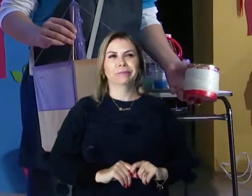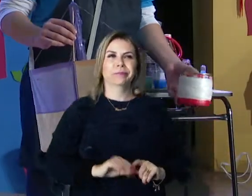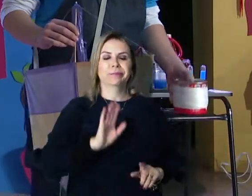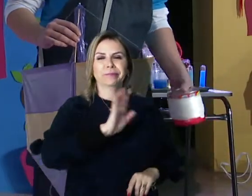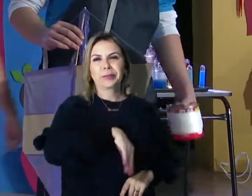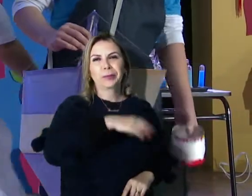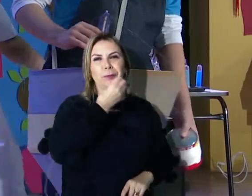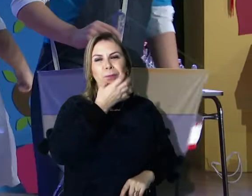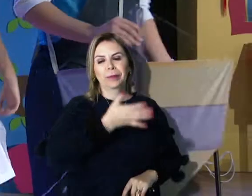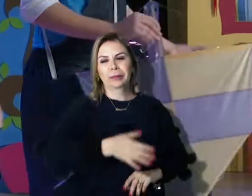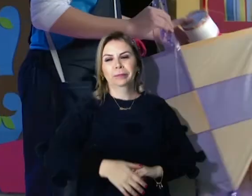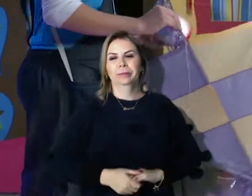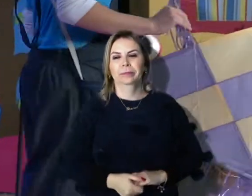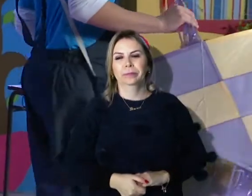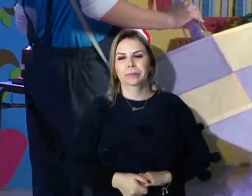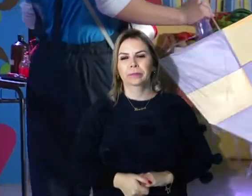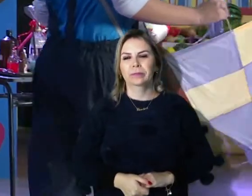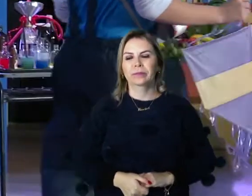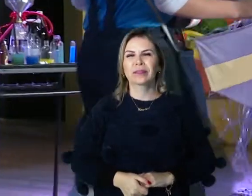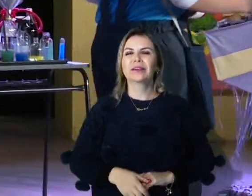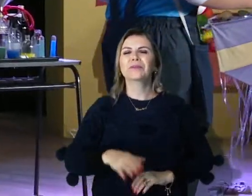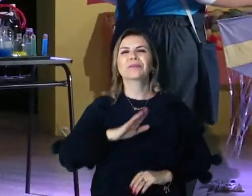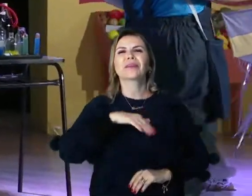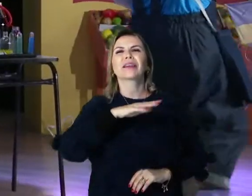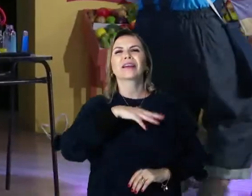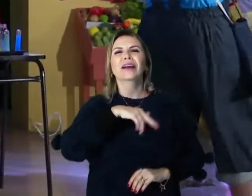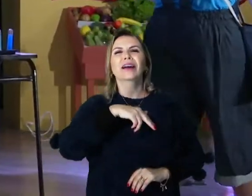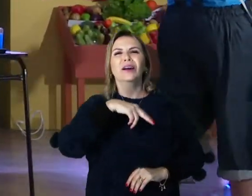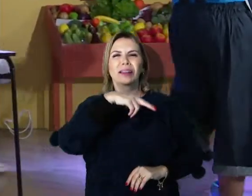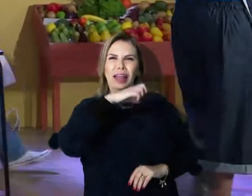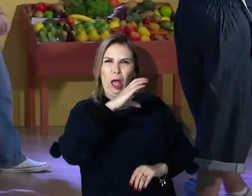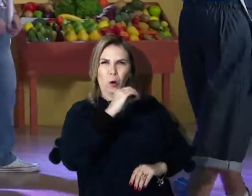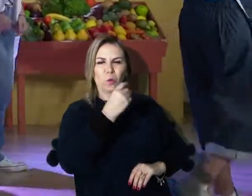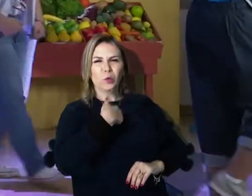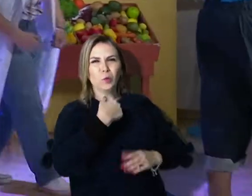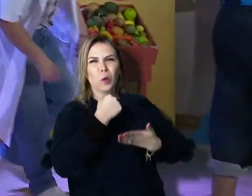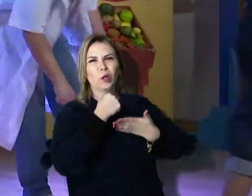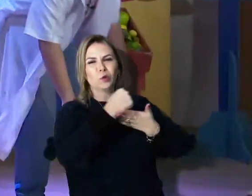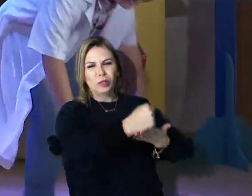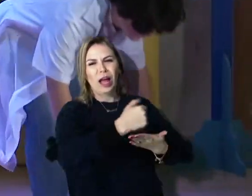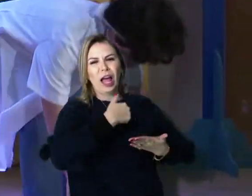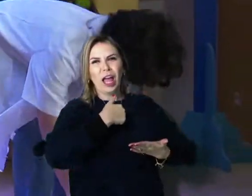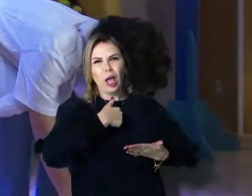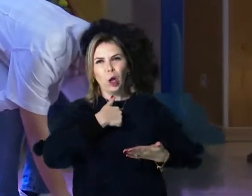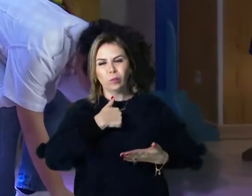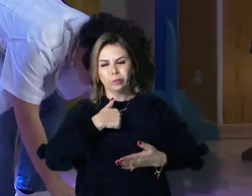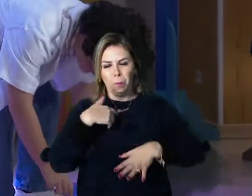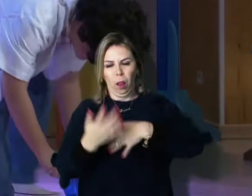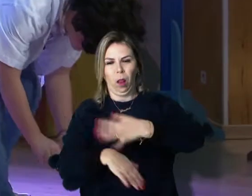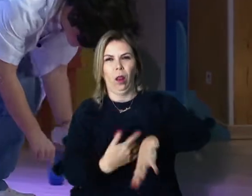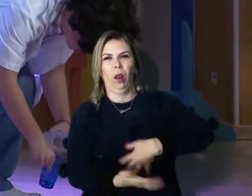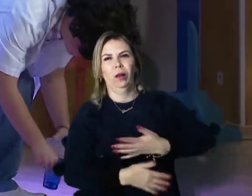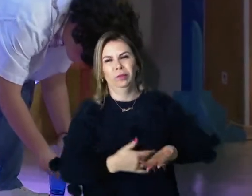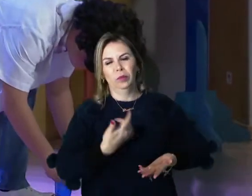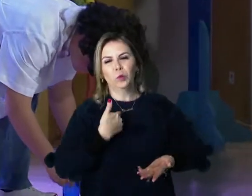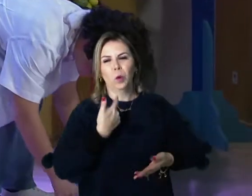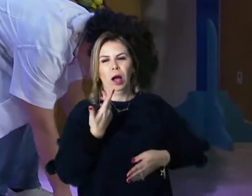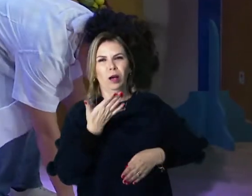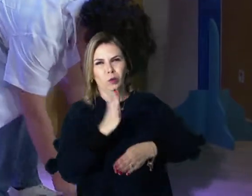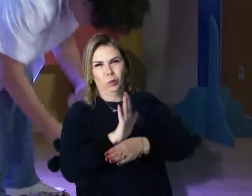Tá bom, então. Ô, Neco, mas deixa eu te ajudar, né? Fui eu que causei toda essa